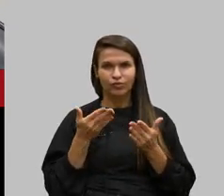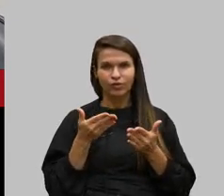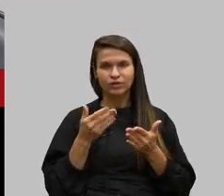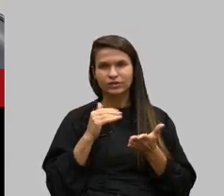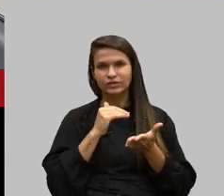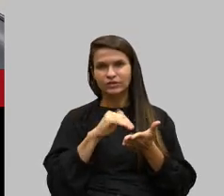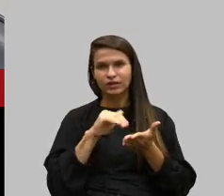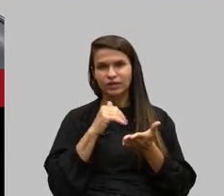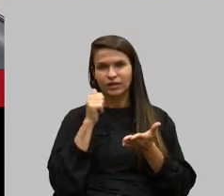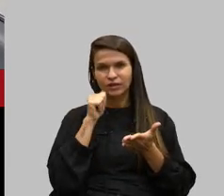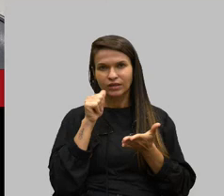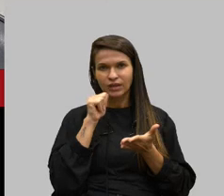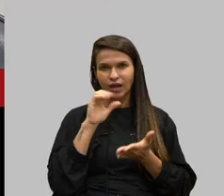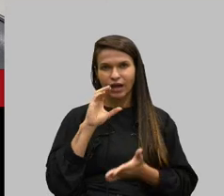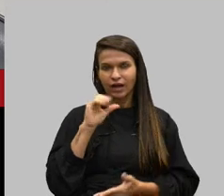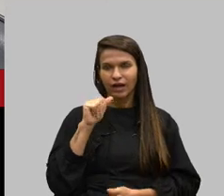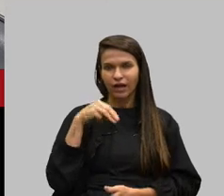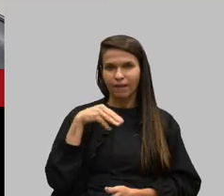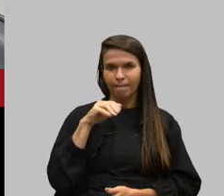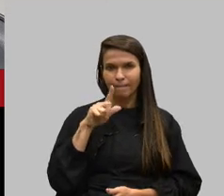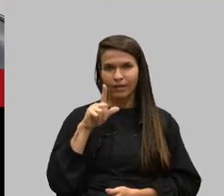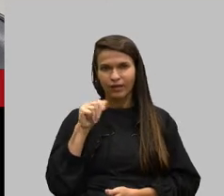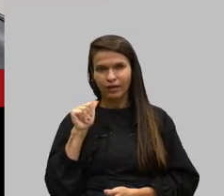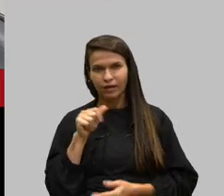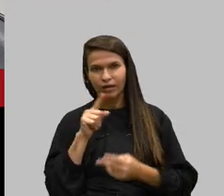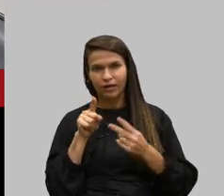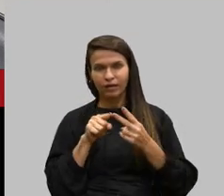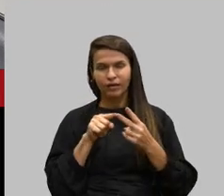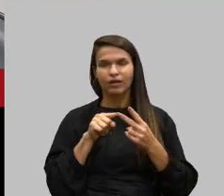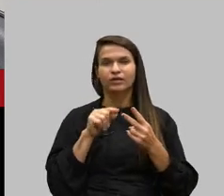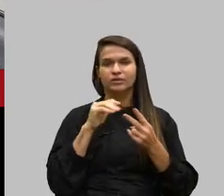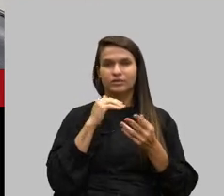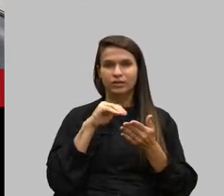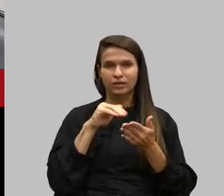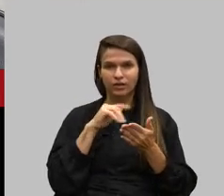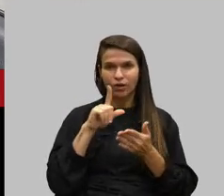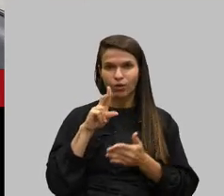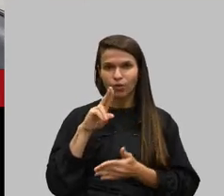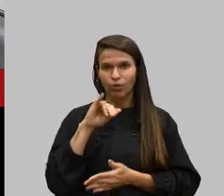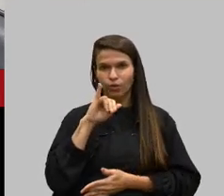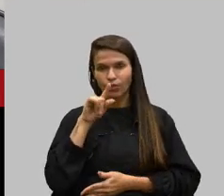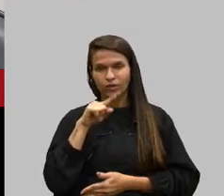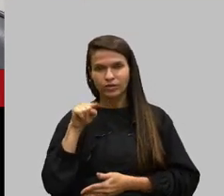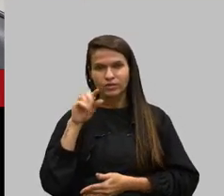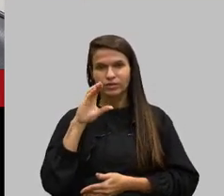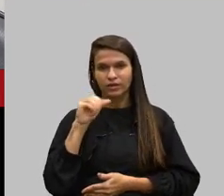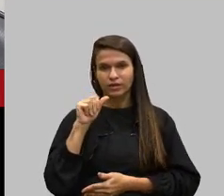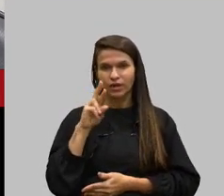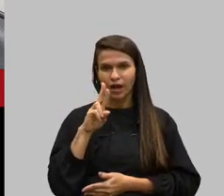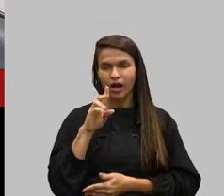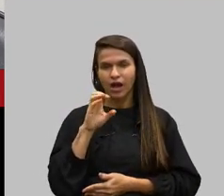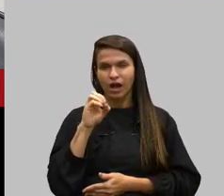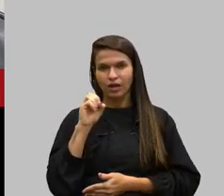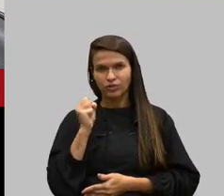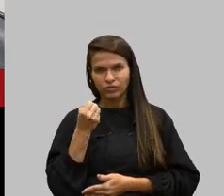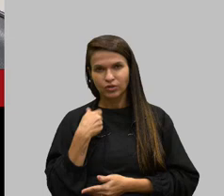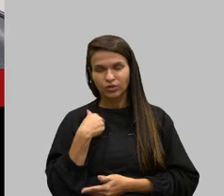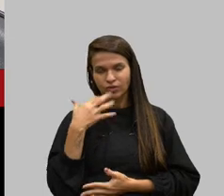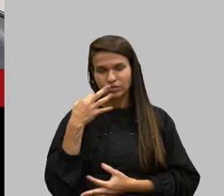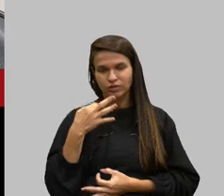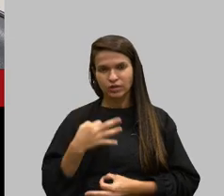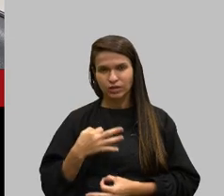secretária Camila e secretário Luiz Cláudio aqui estarão na tarde de hoje e eu tenho certeza que a